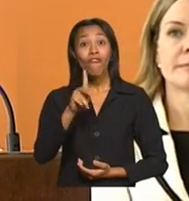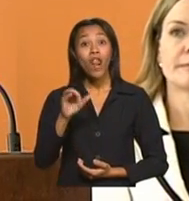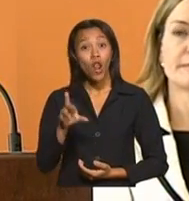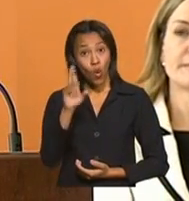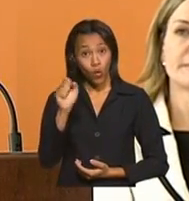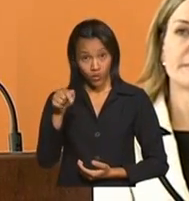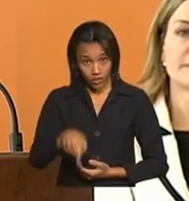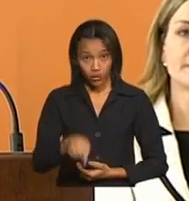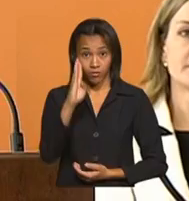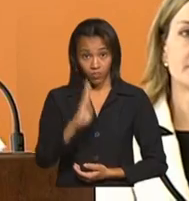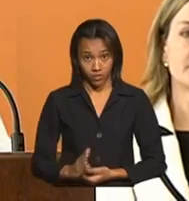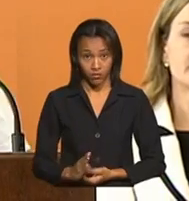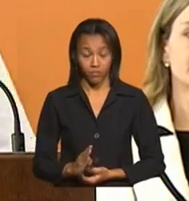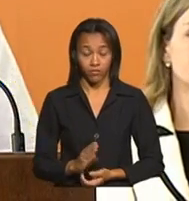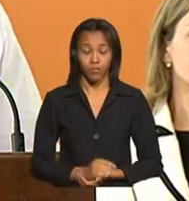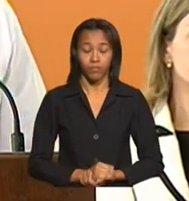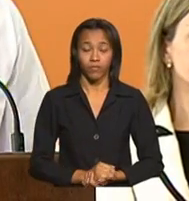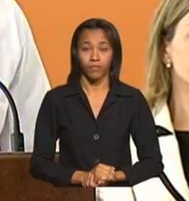Brasil.